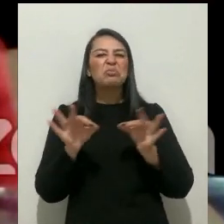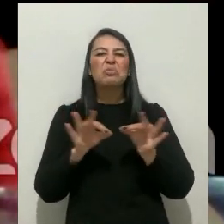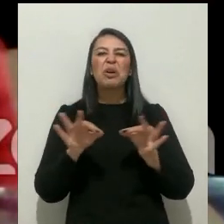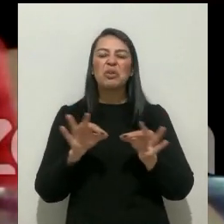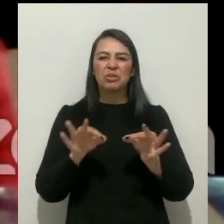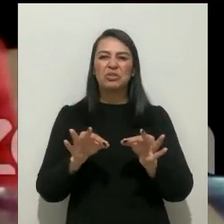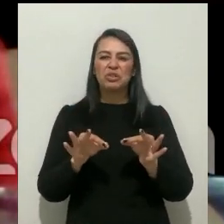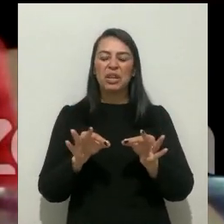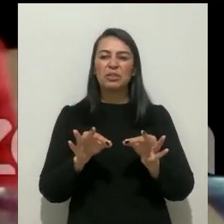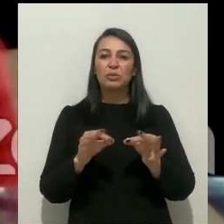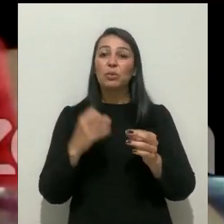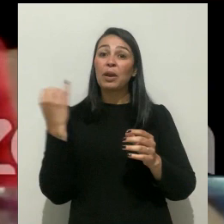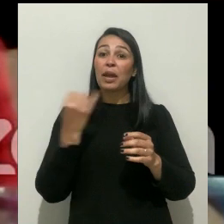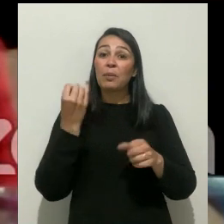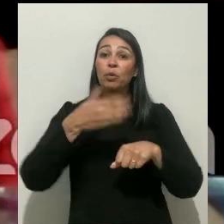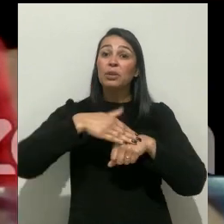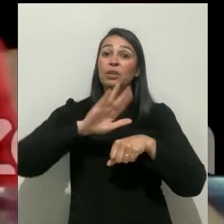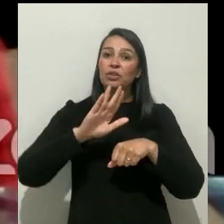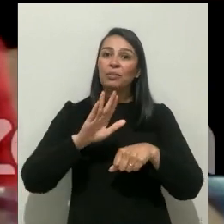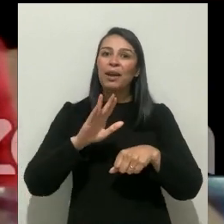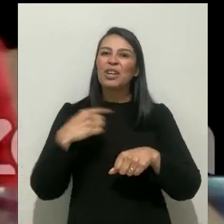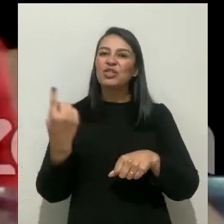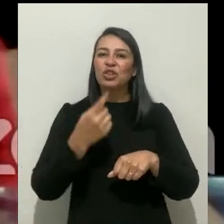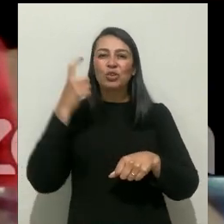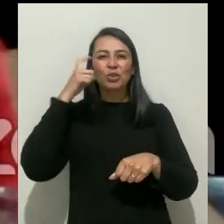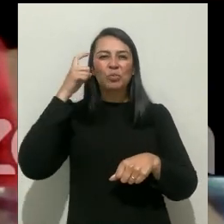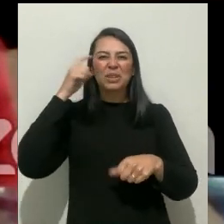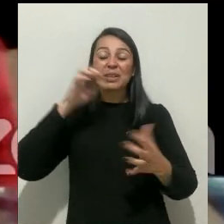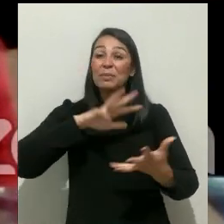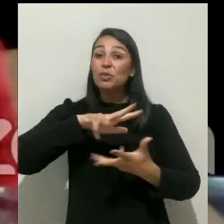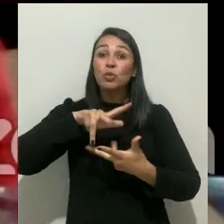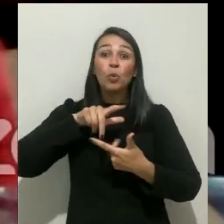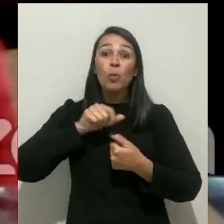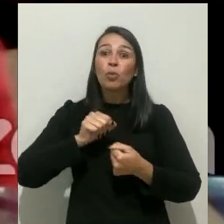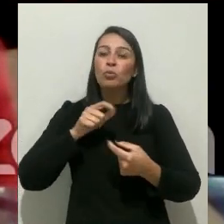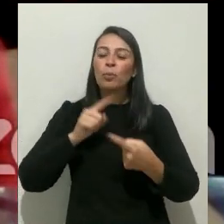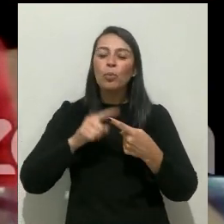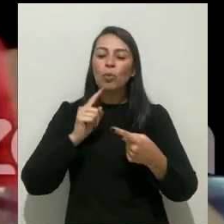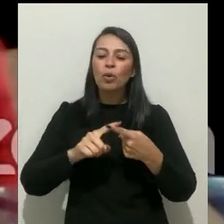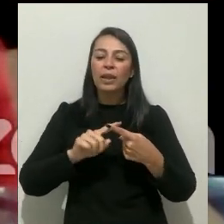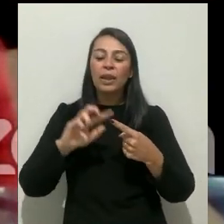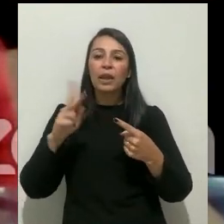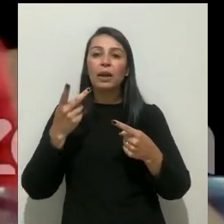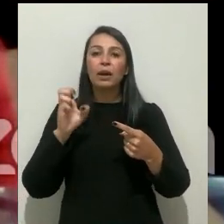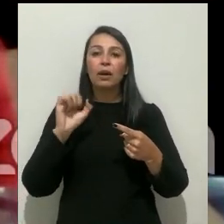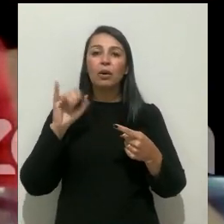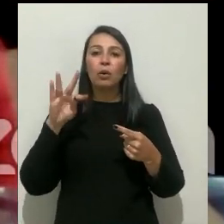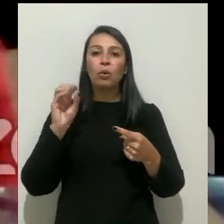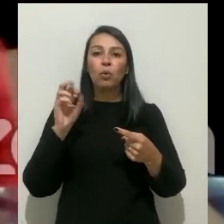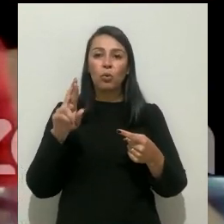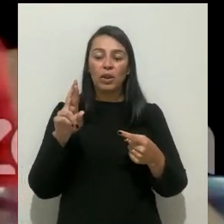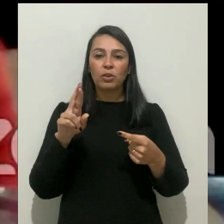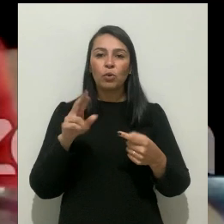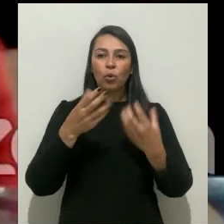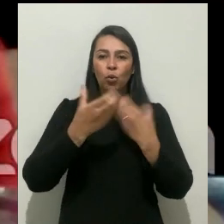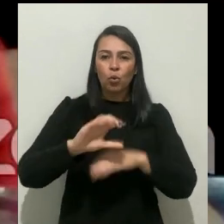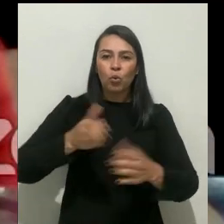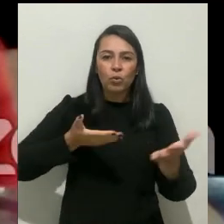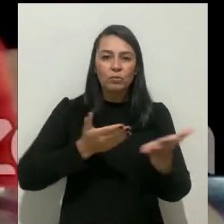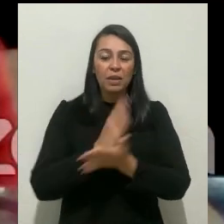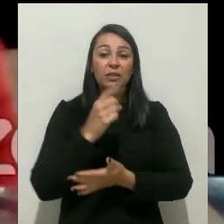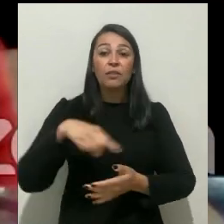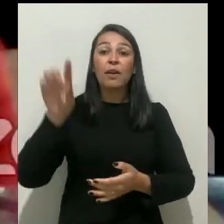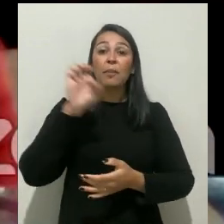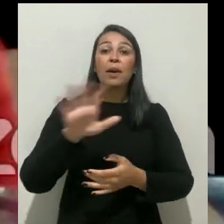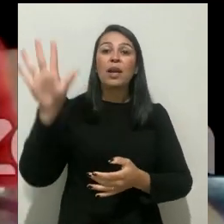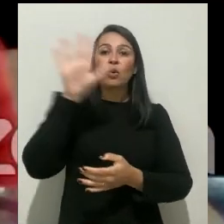E esse projeto é muito mais importante do que a gente pensa a nível mundial. Por quê? Quando o Heitor ganha o concurso, vai para a Europa e vai procurar